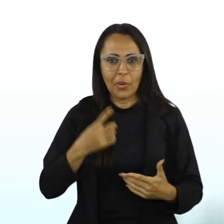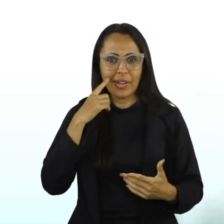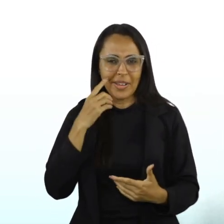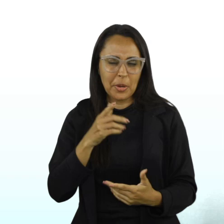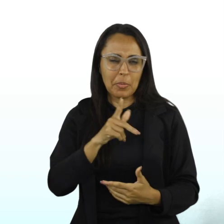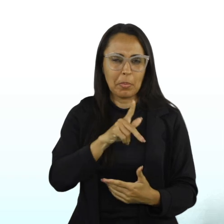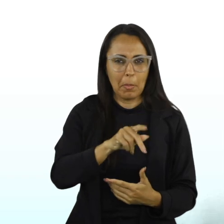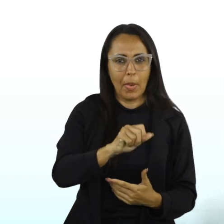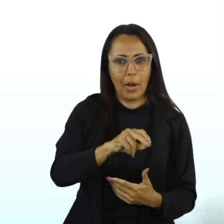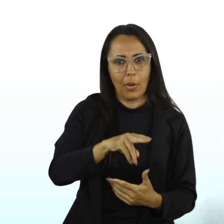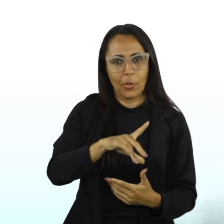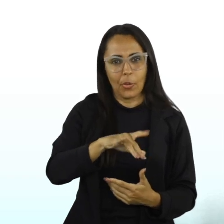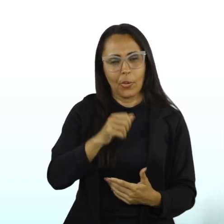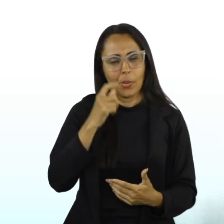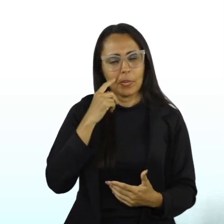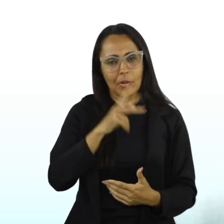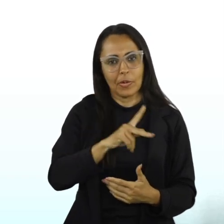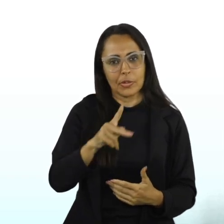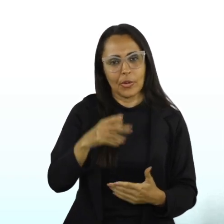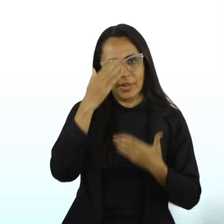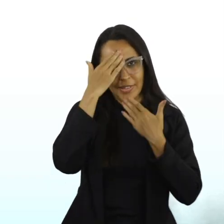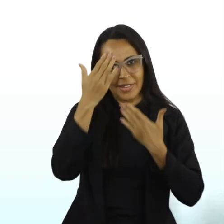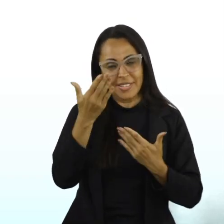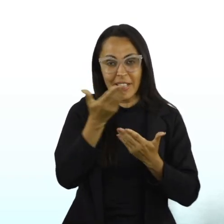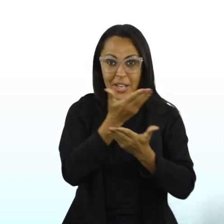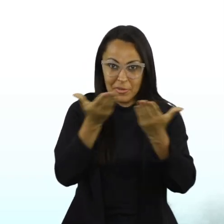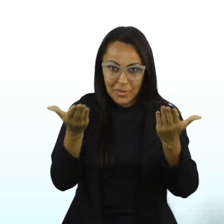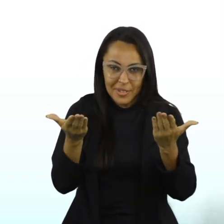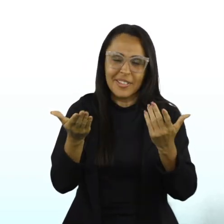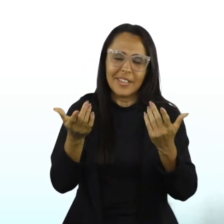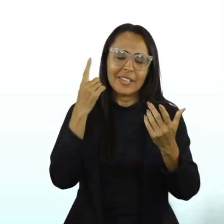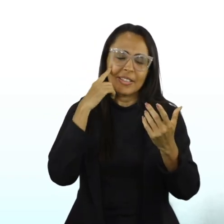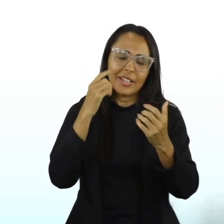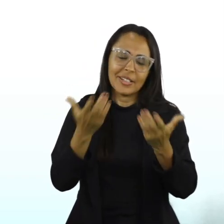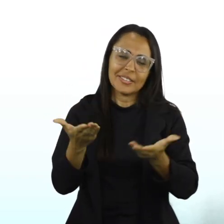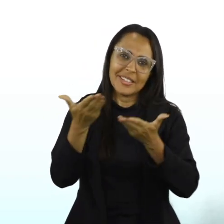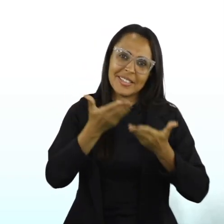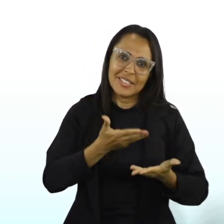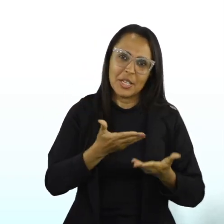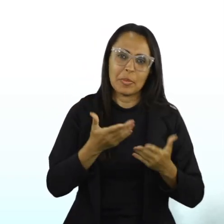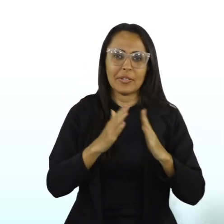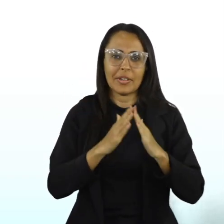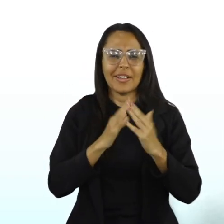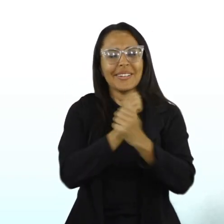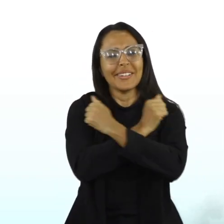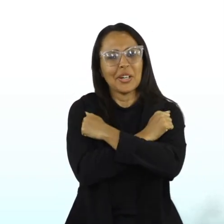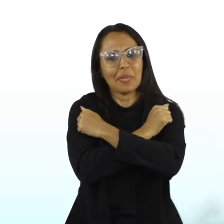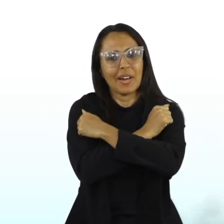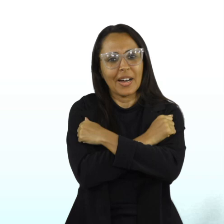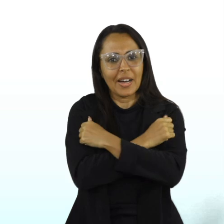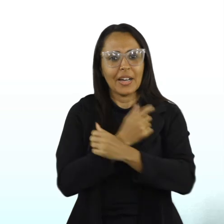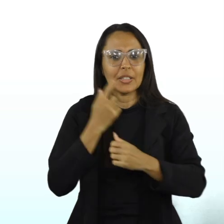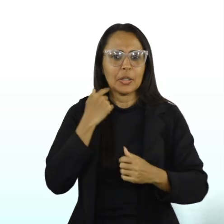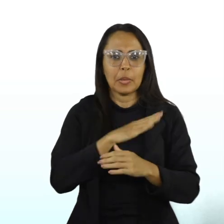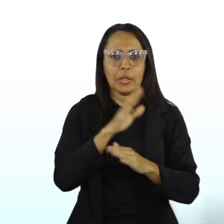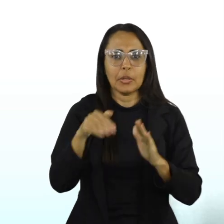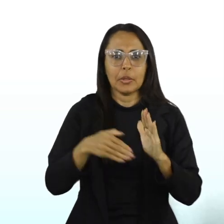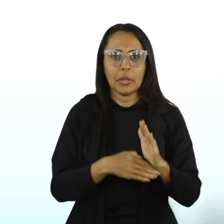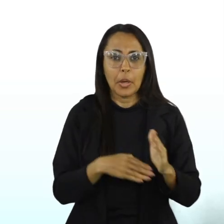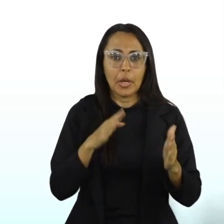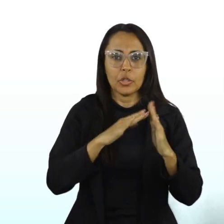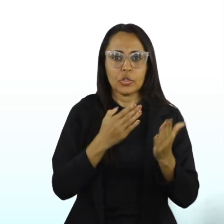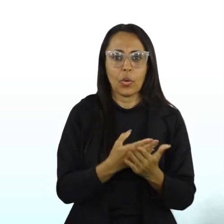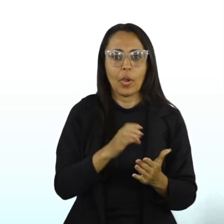me chamo Paulo Vieira e quero agradecer a você que está aí do outro lado, que está me recebendo na sua casa. Um grande abraço também para o EREM